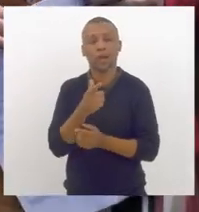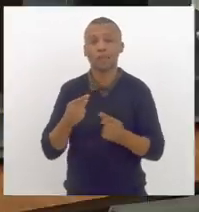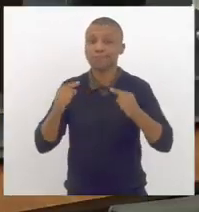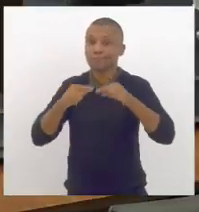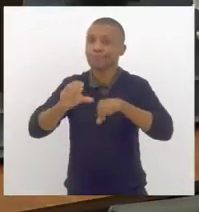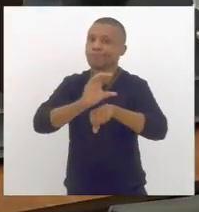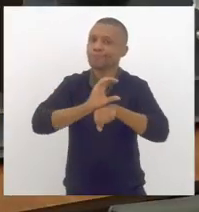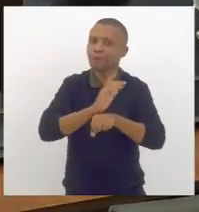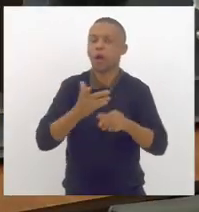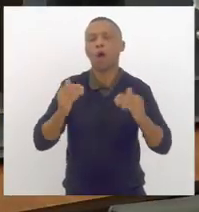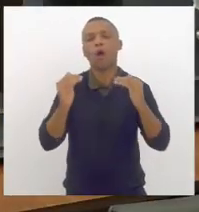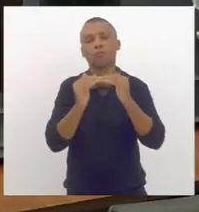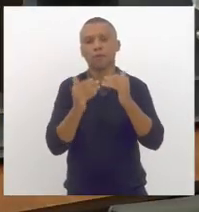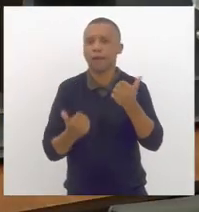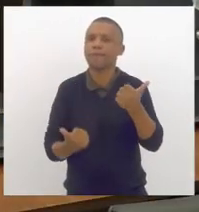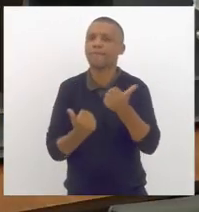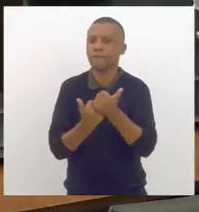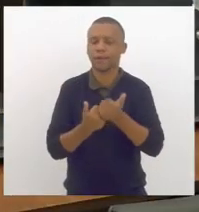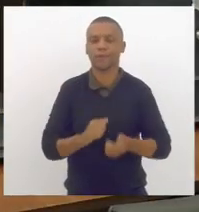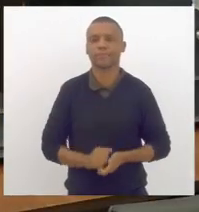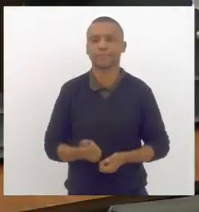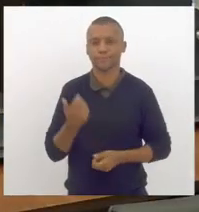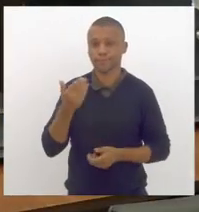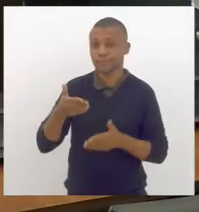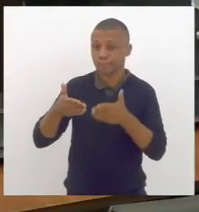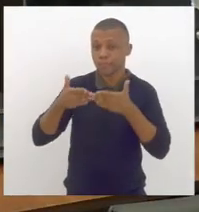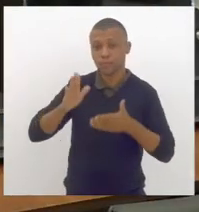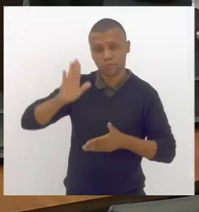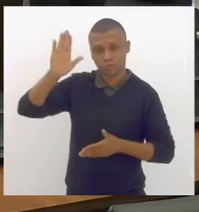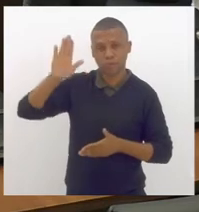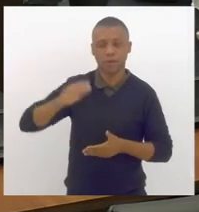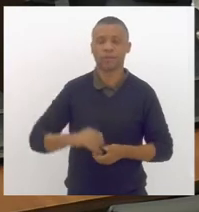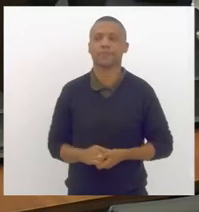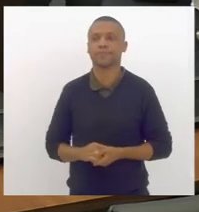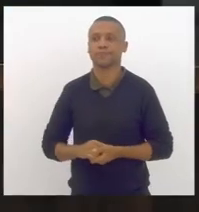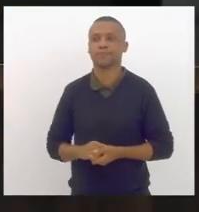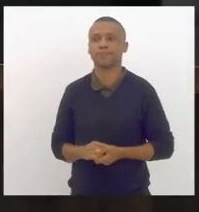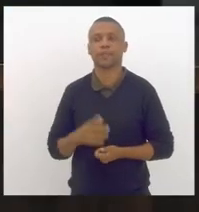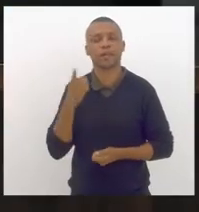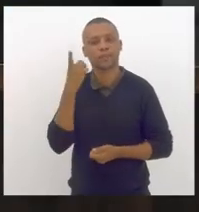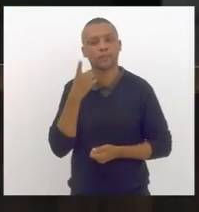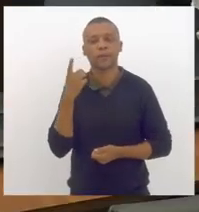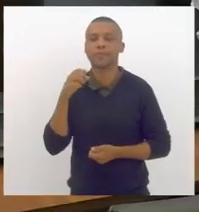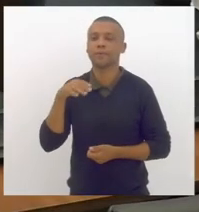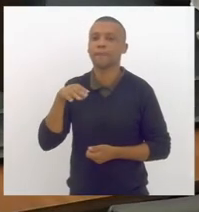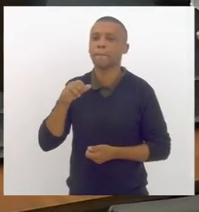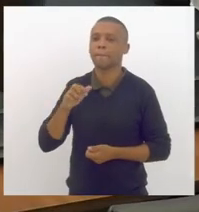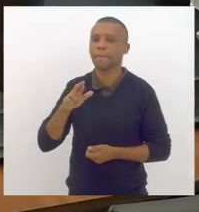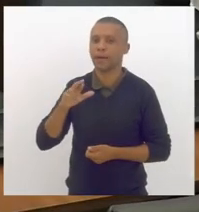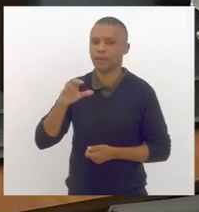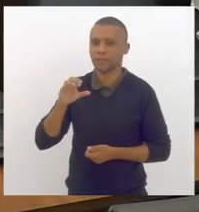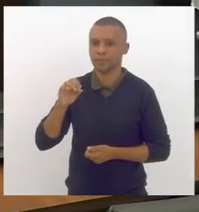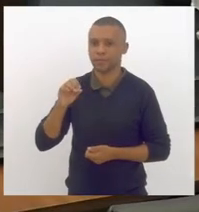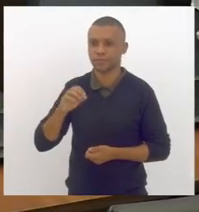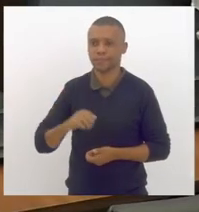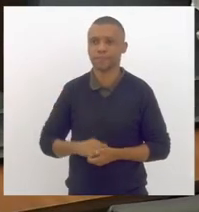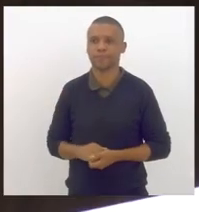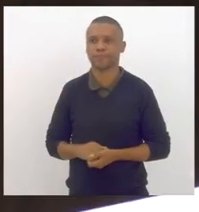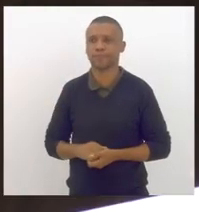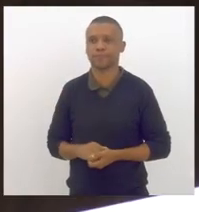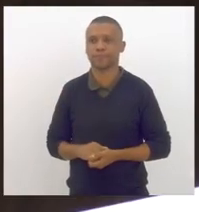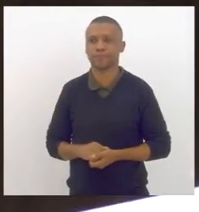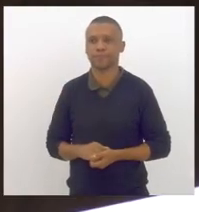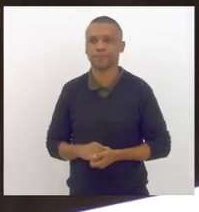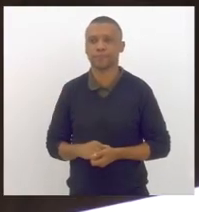CCJ. Questão de ordem, senhor presidente. Deputado Max. Senhor presidente,